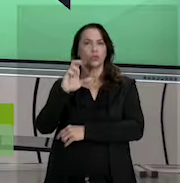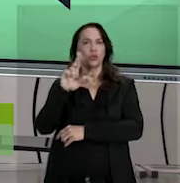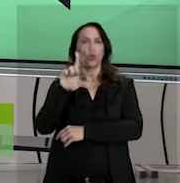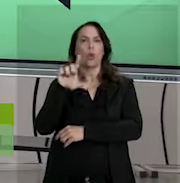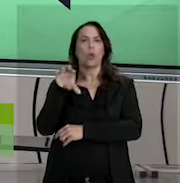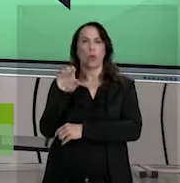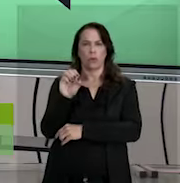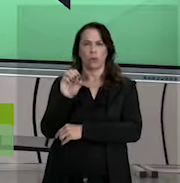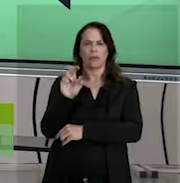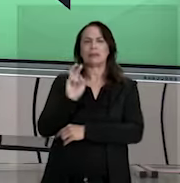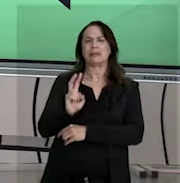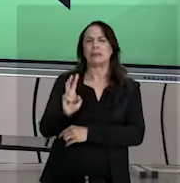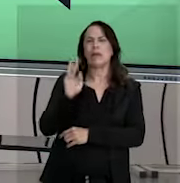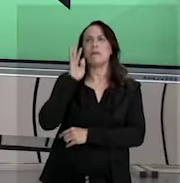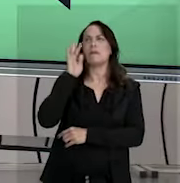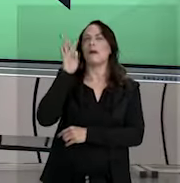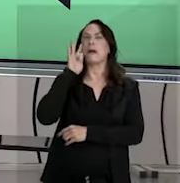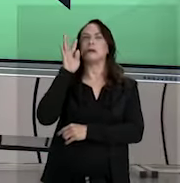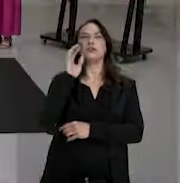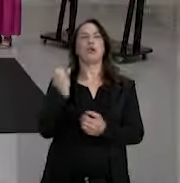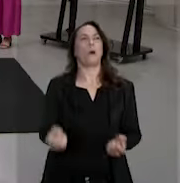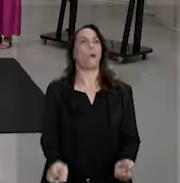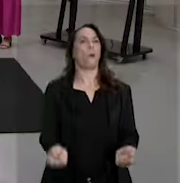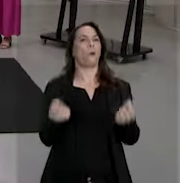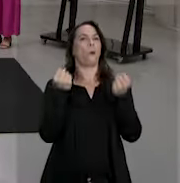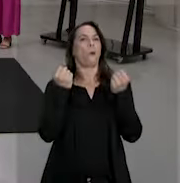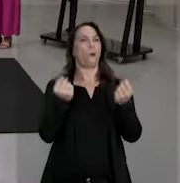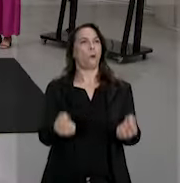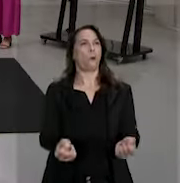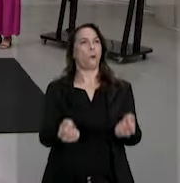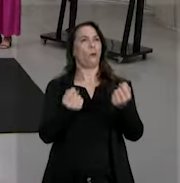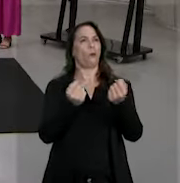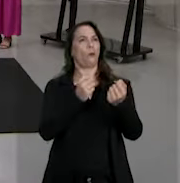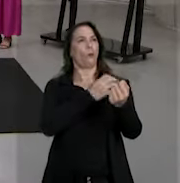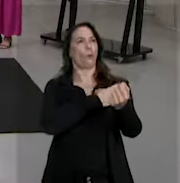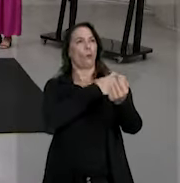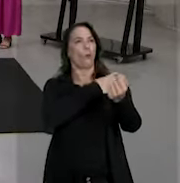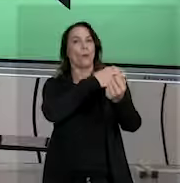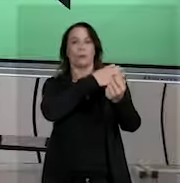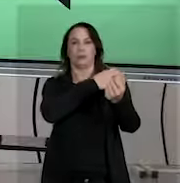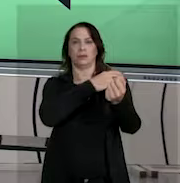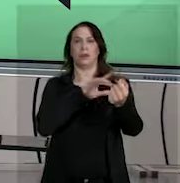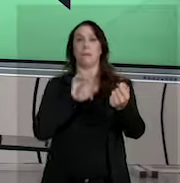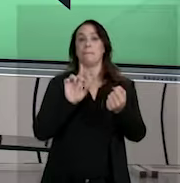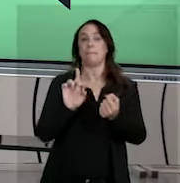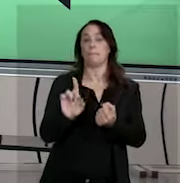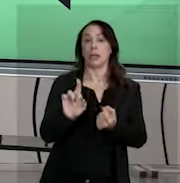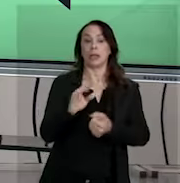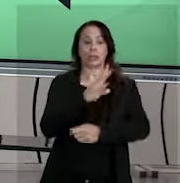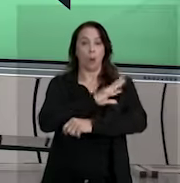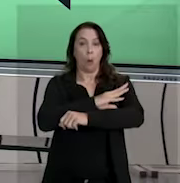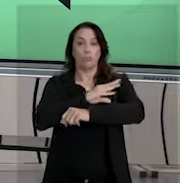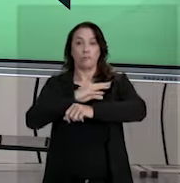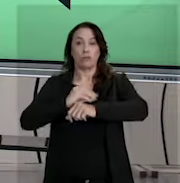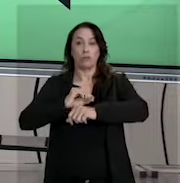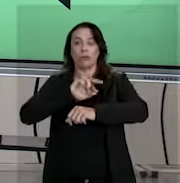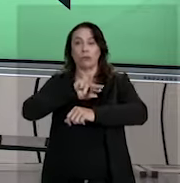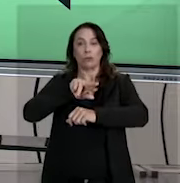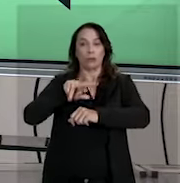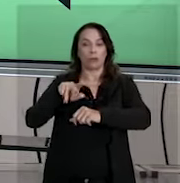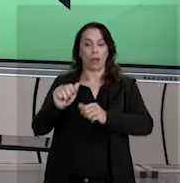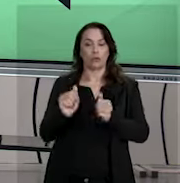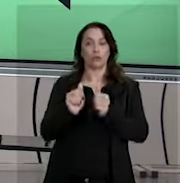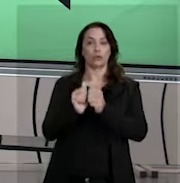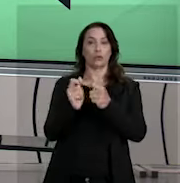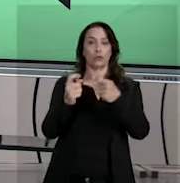faz muita força e que se desenvolve, que você vê. Mas os músculos, junto com os ossos, né? E esse sistema